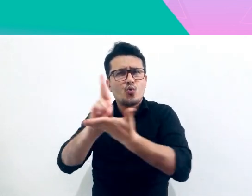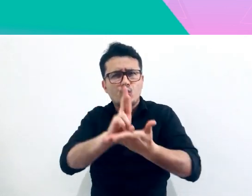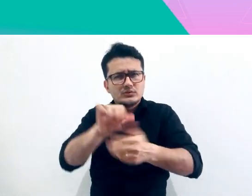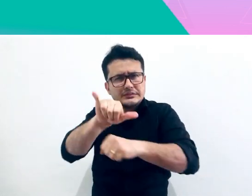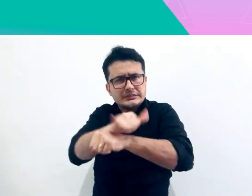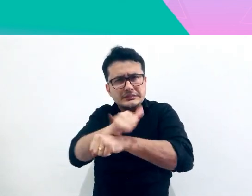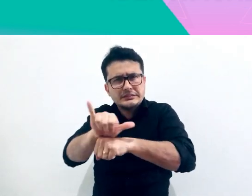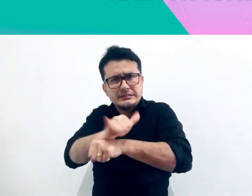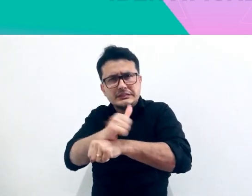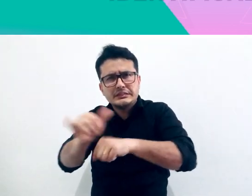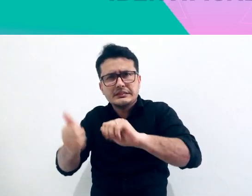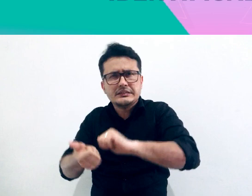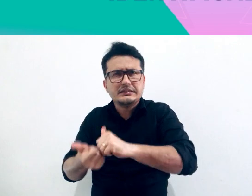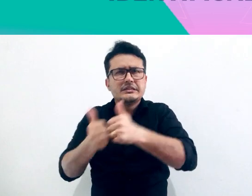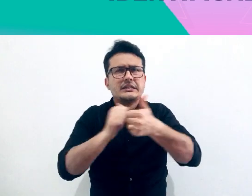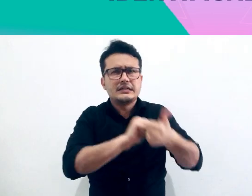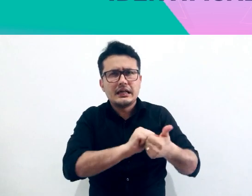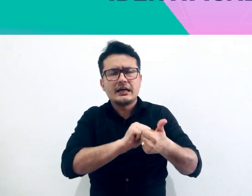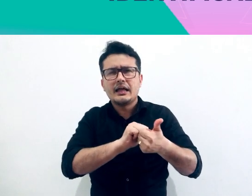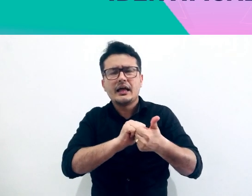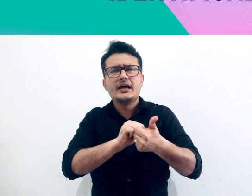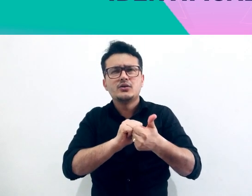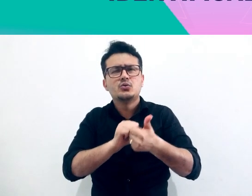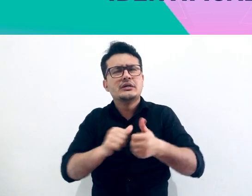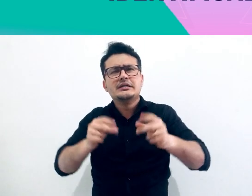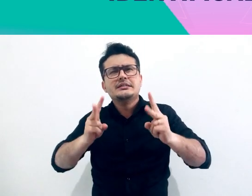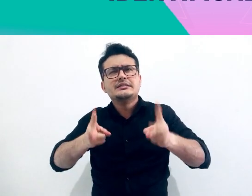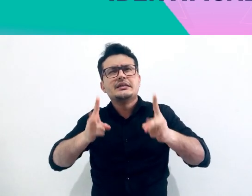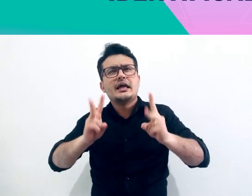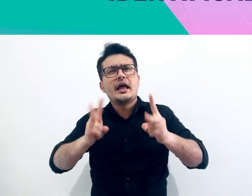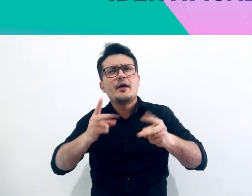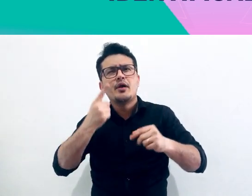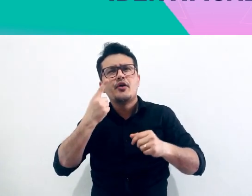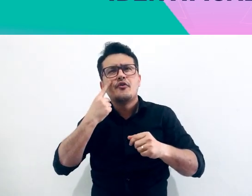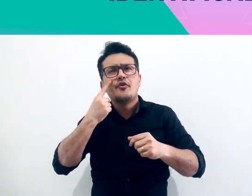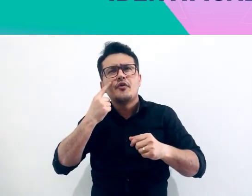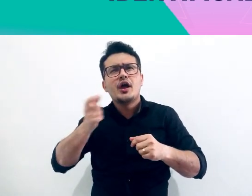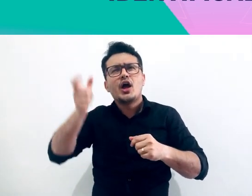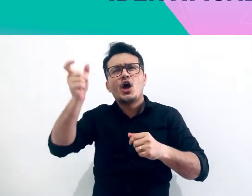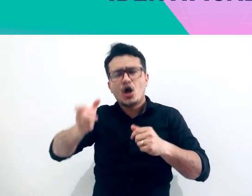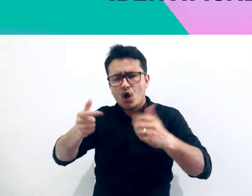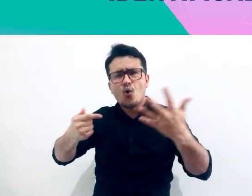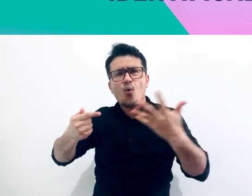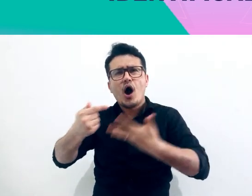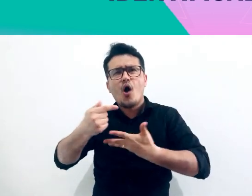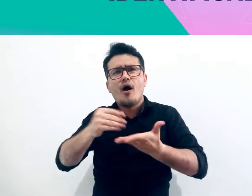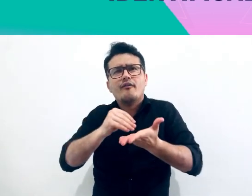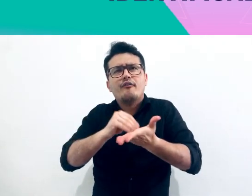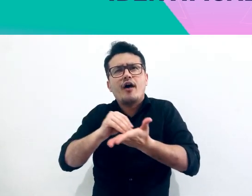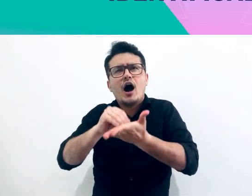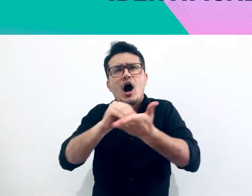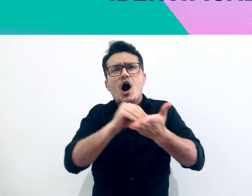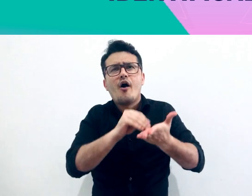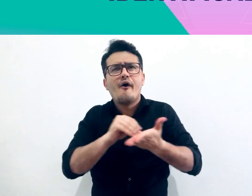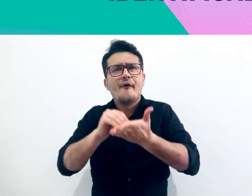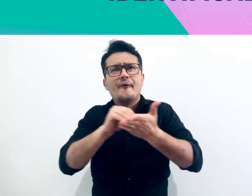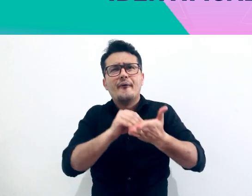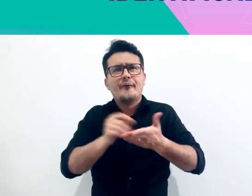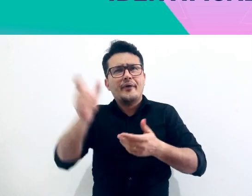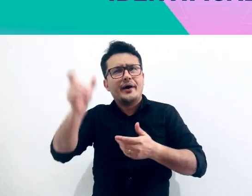atendimento educacional especializado com recursos, estratégias de adaptação e adequação, sempre considerando as